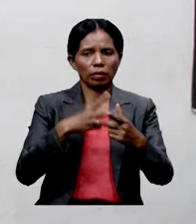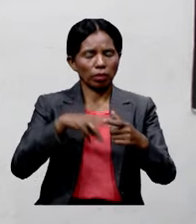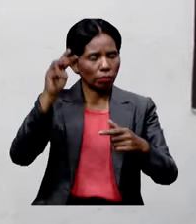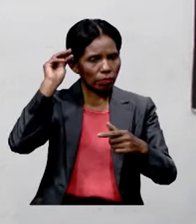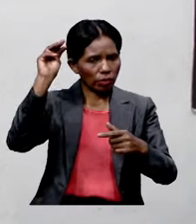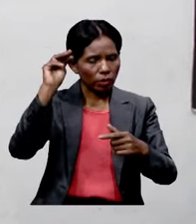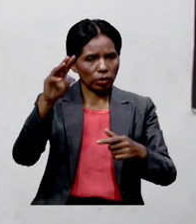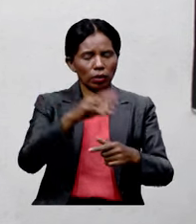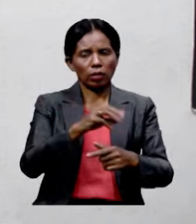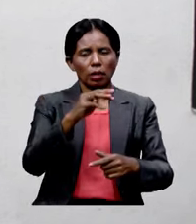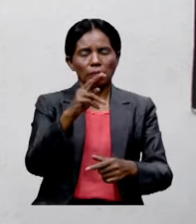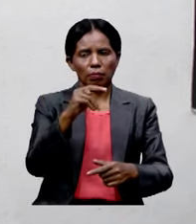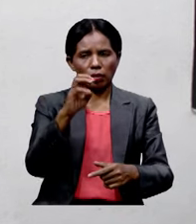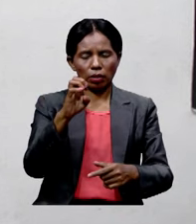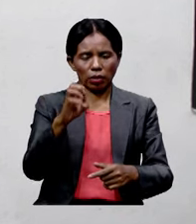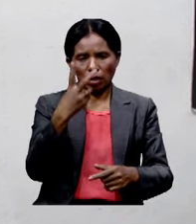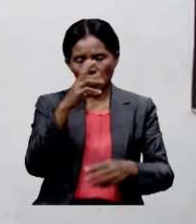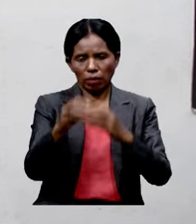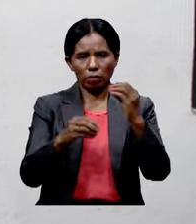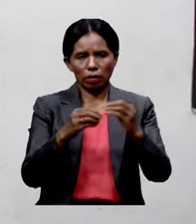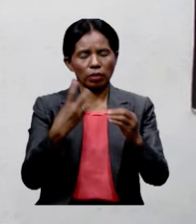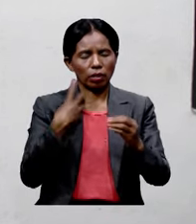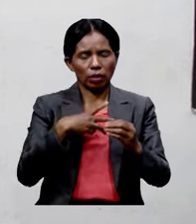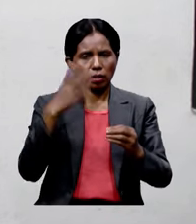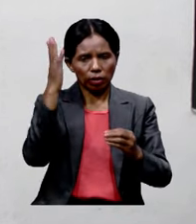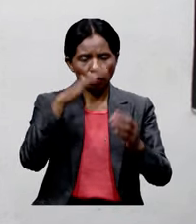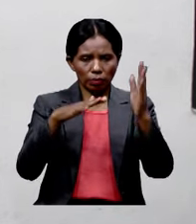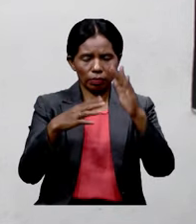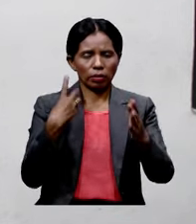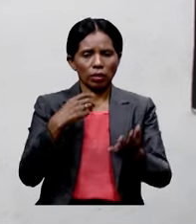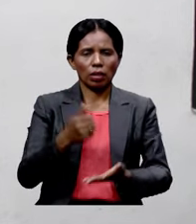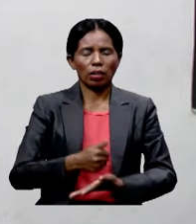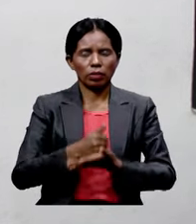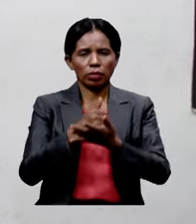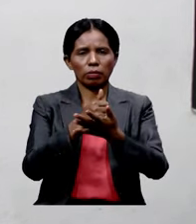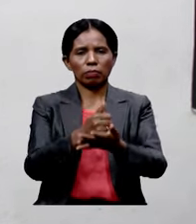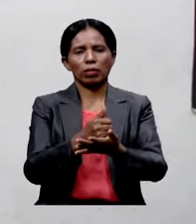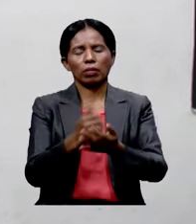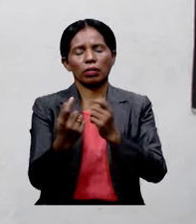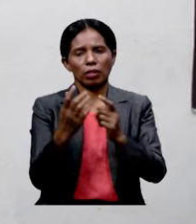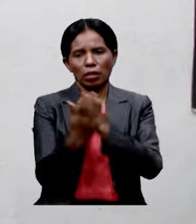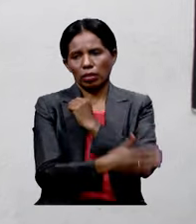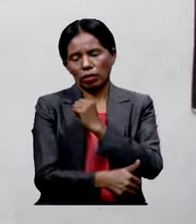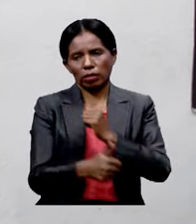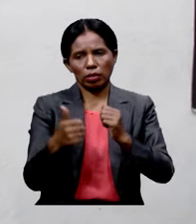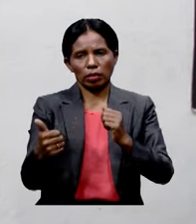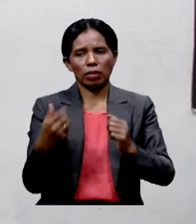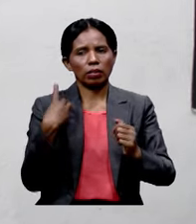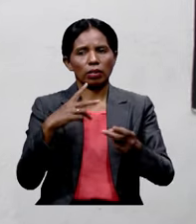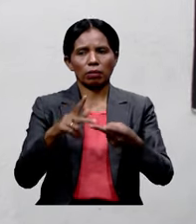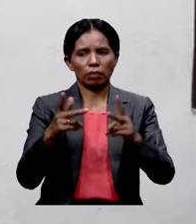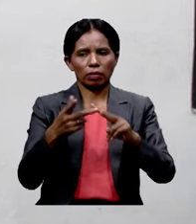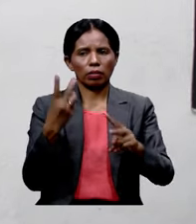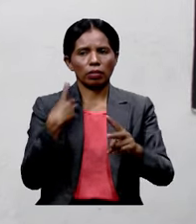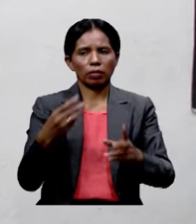de Negócios Estrangeiros, assunto Siranabe e está apoio bilateralmente ba nações Siranabe sai Tani parceiros e está